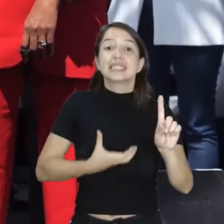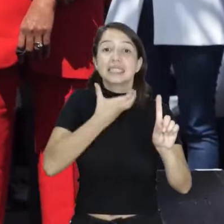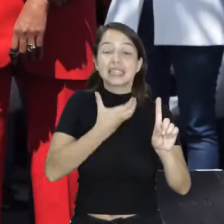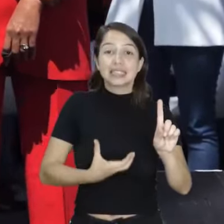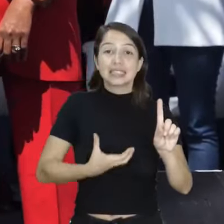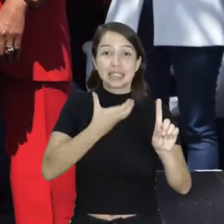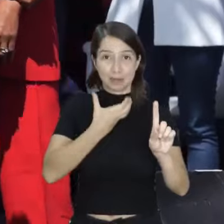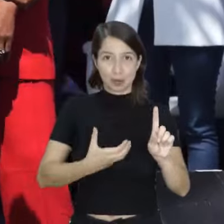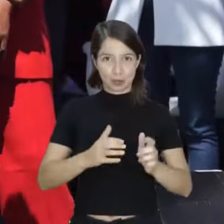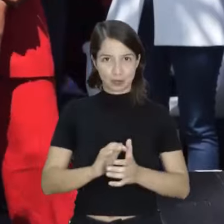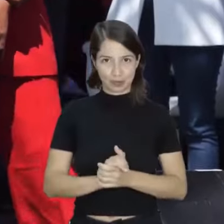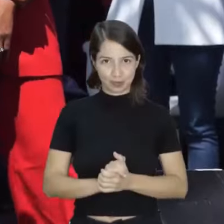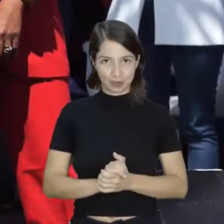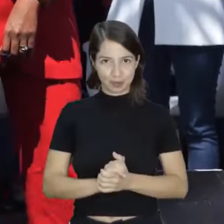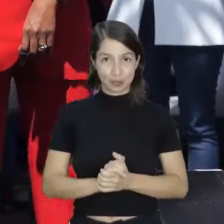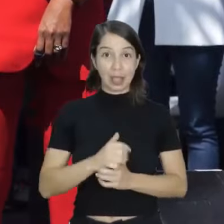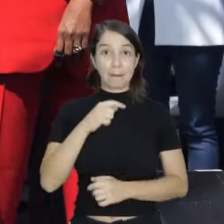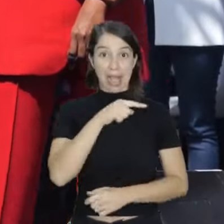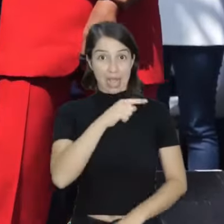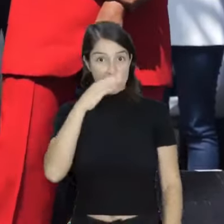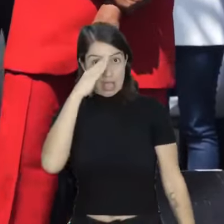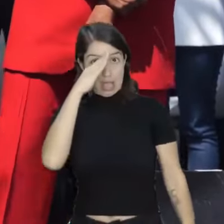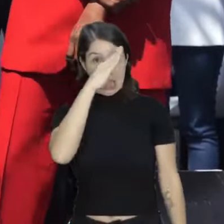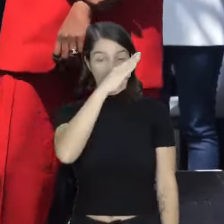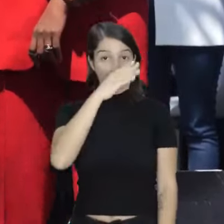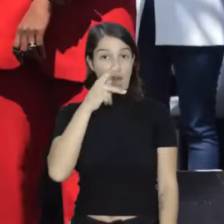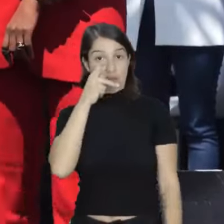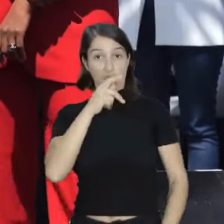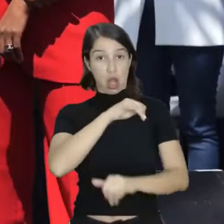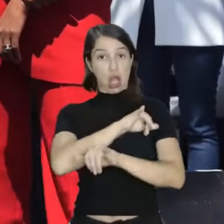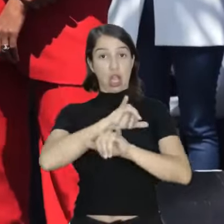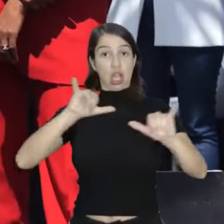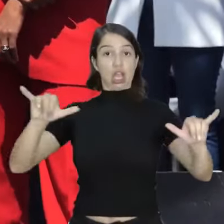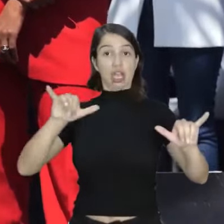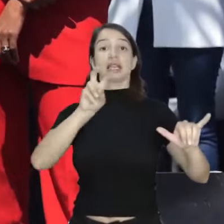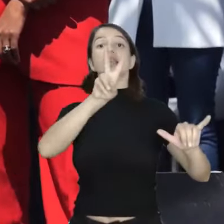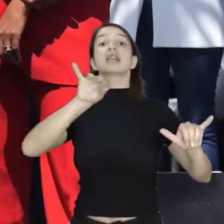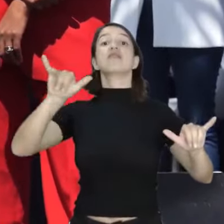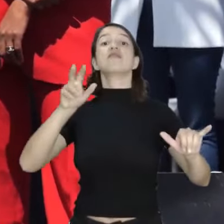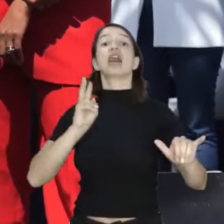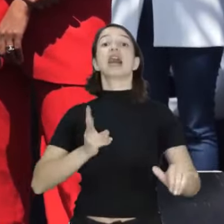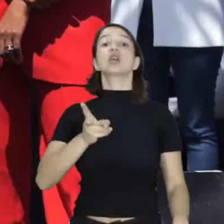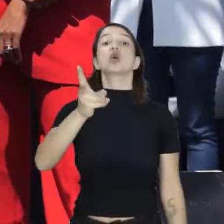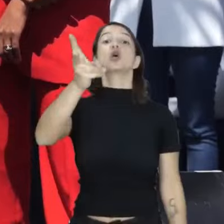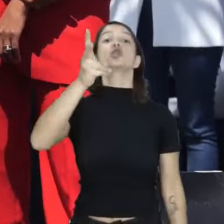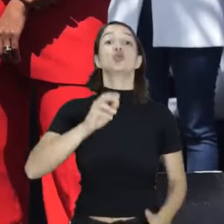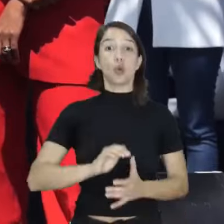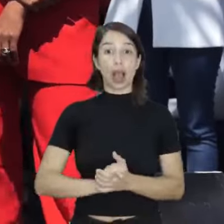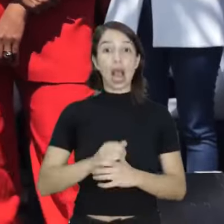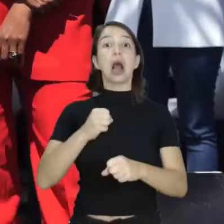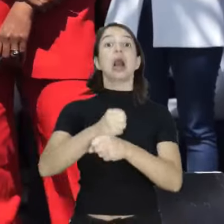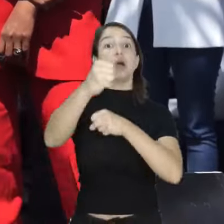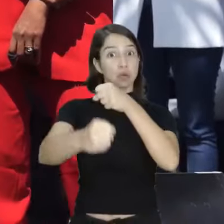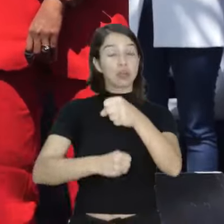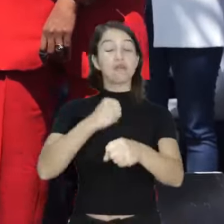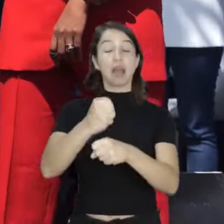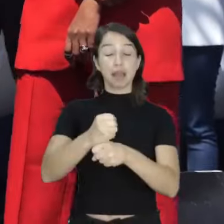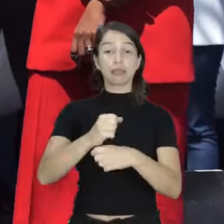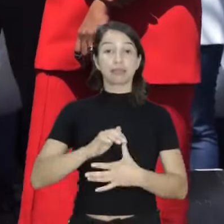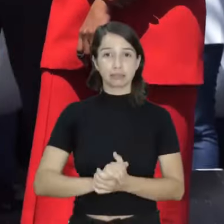pesquisa, que ele vai continuar. E ontem ele anunciou outra barbaridade. Quem arrumar